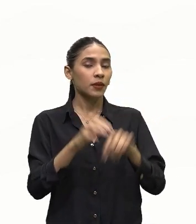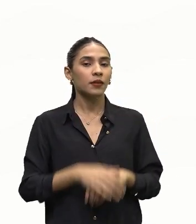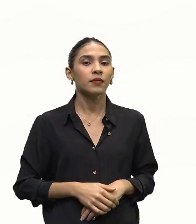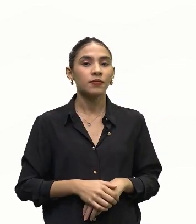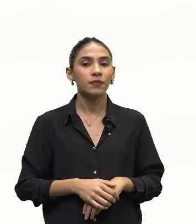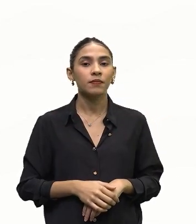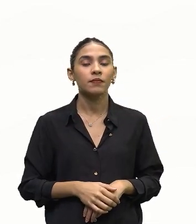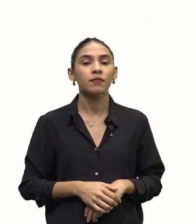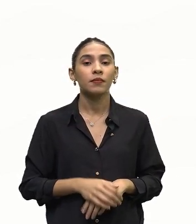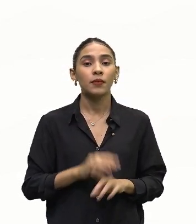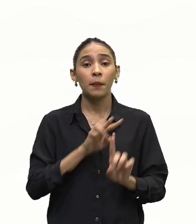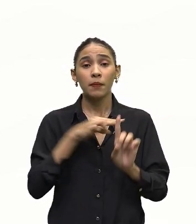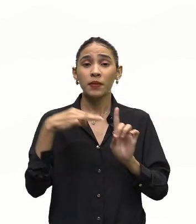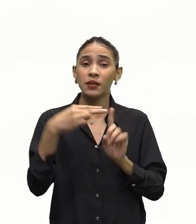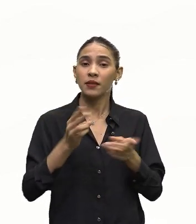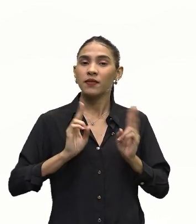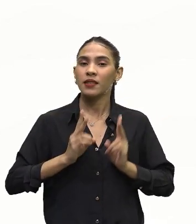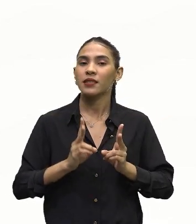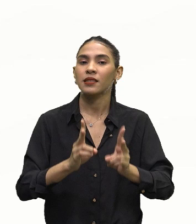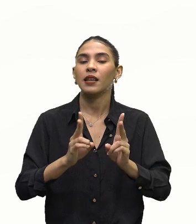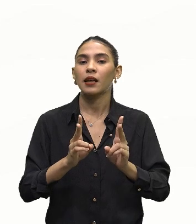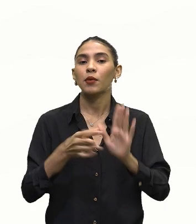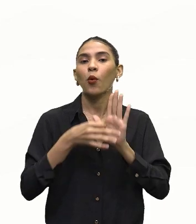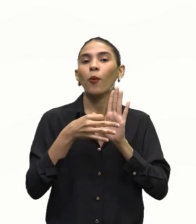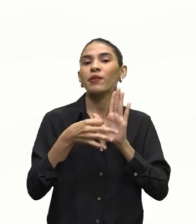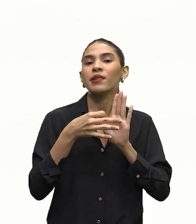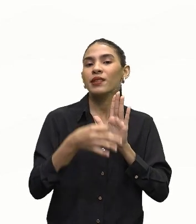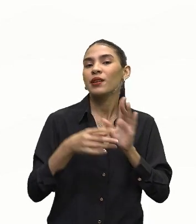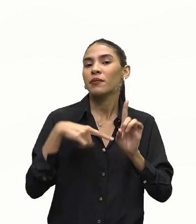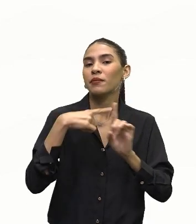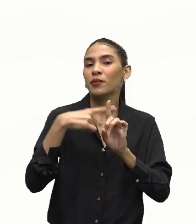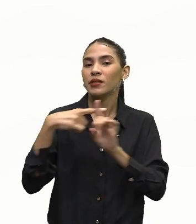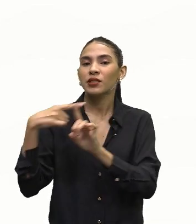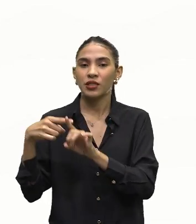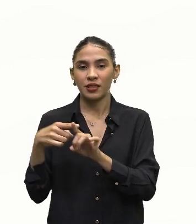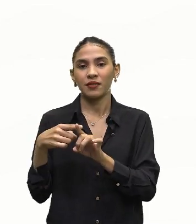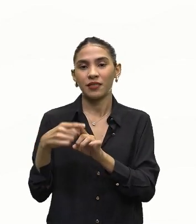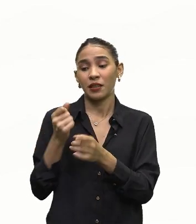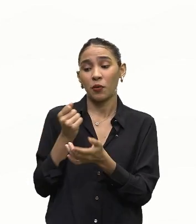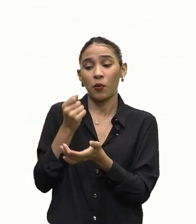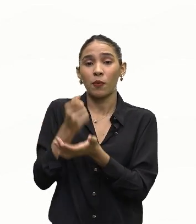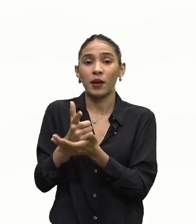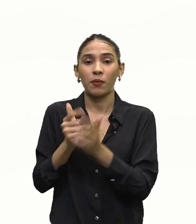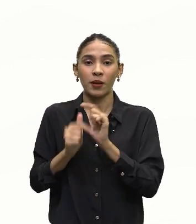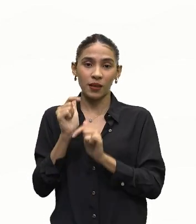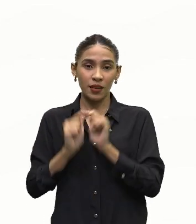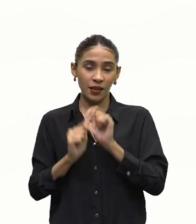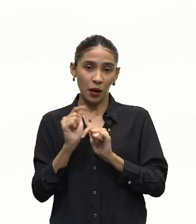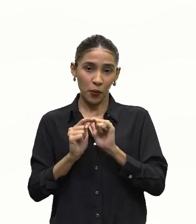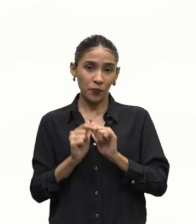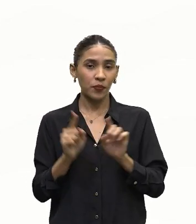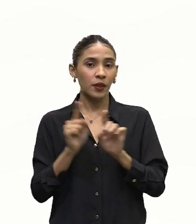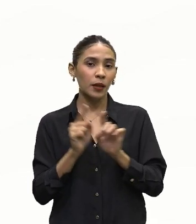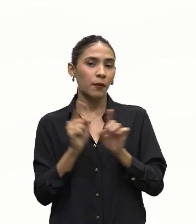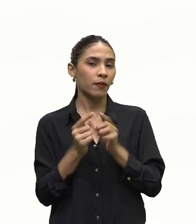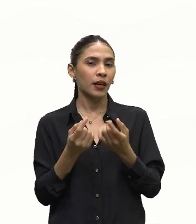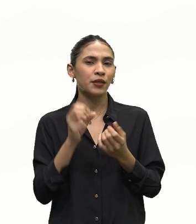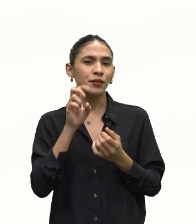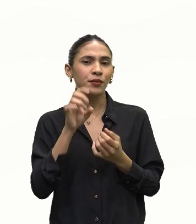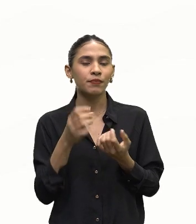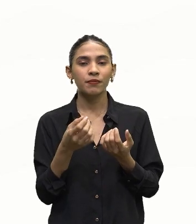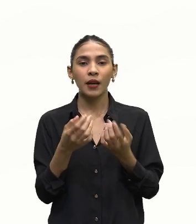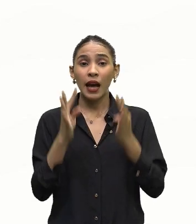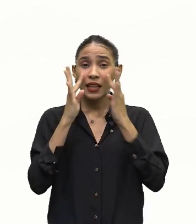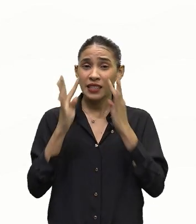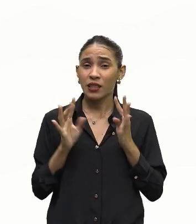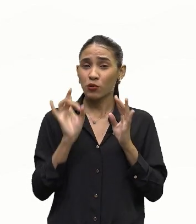sempre para o que tem de positivo ao adquirir aquele ativo. Ele vai olhar só as informações